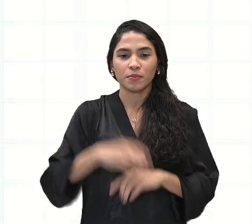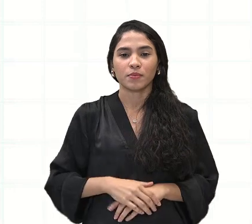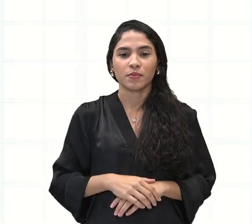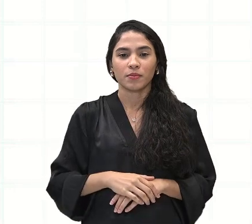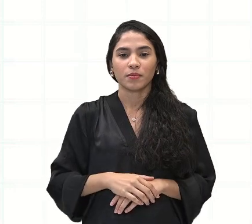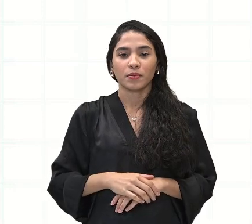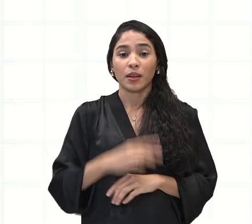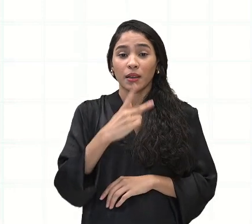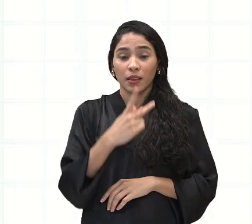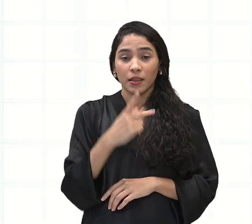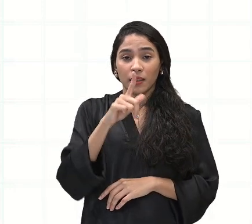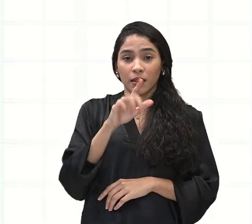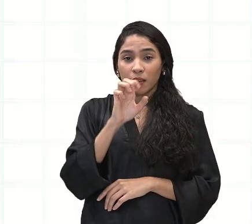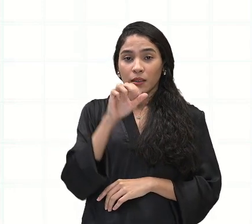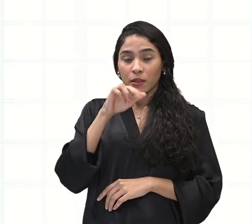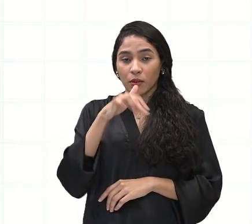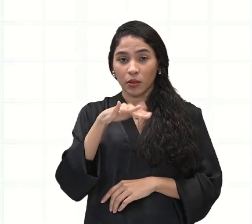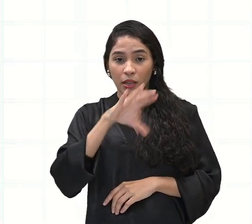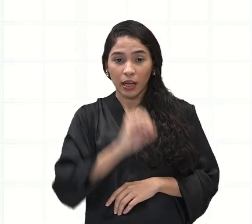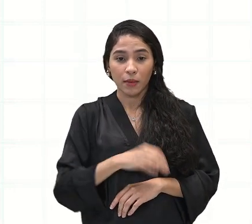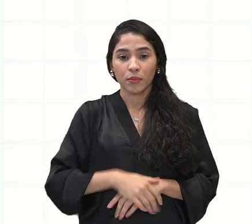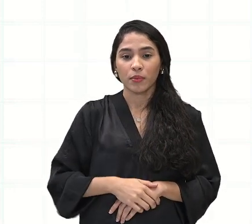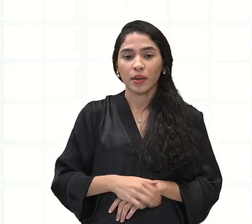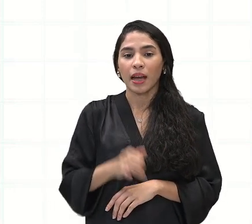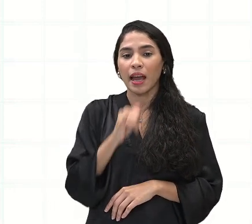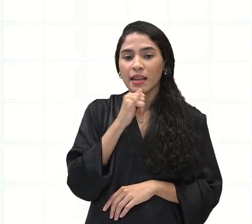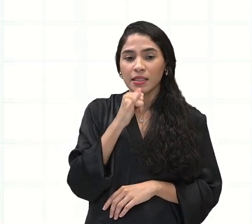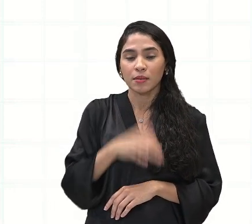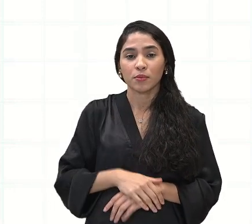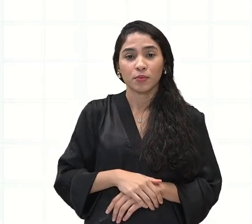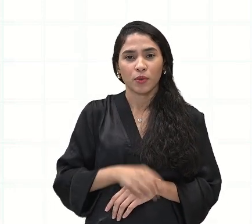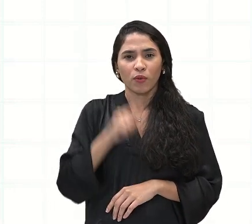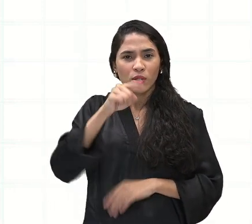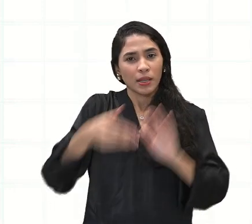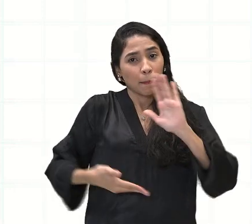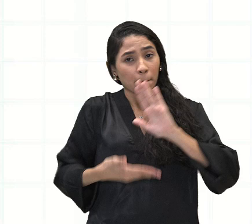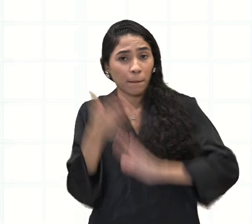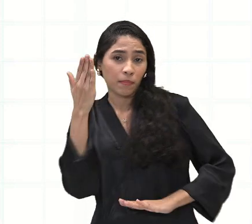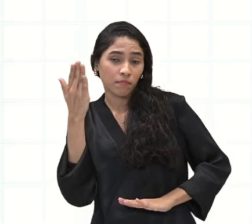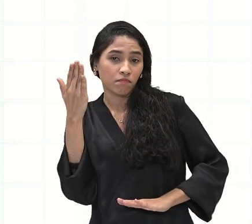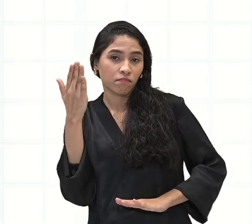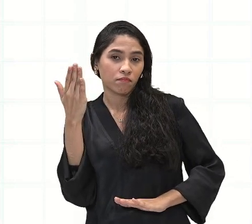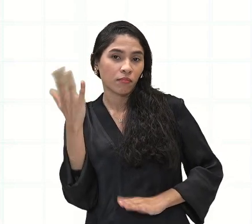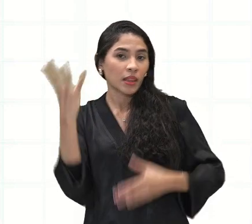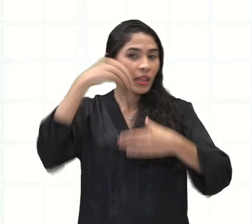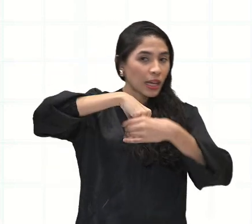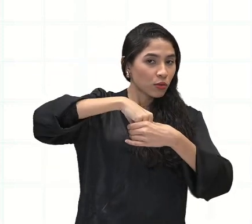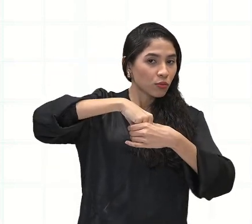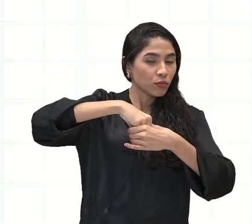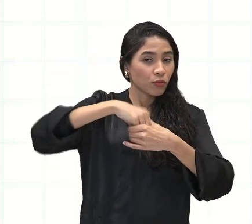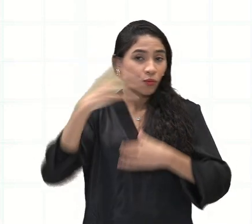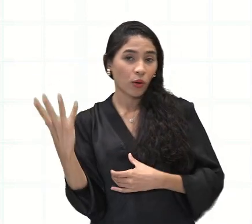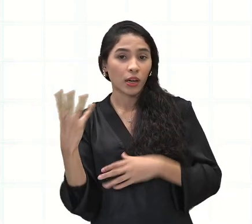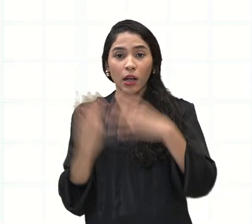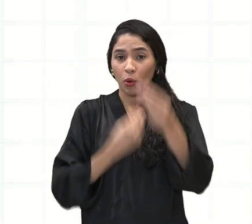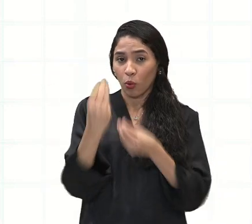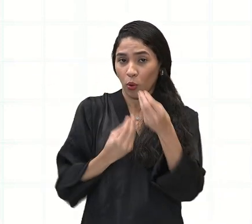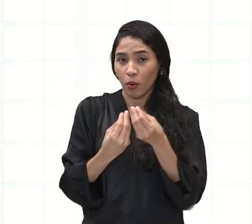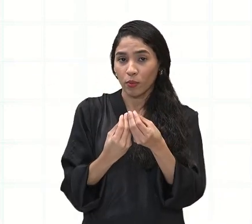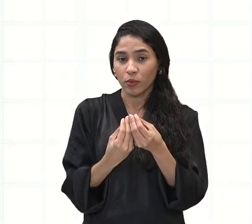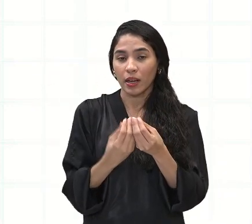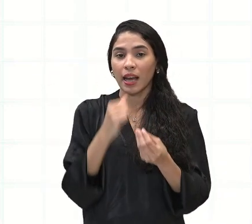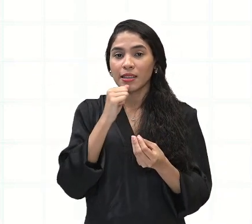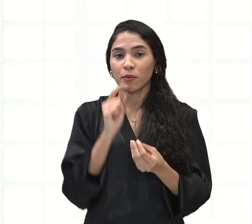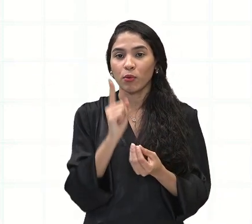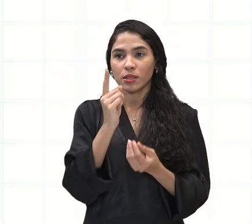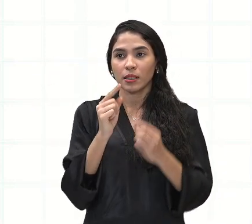de ideia, saia para fora. Sair para fora? Eu sairia para dentro? Por acaso não faz sentido, né? Porque eu tenho que descer para baixo, você vai